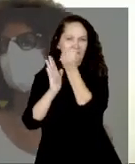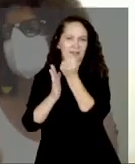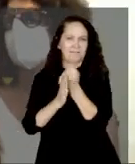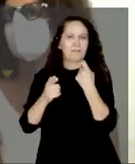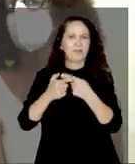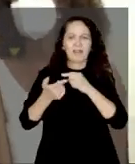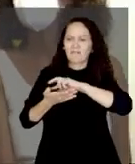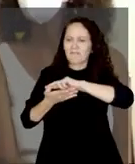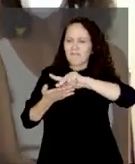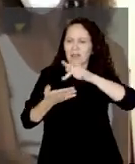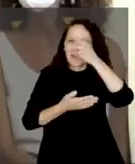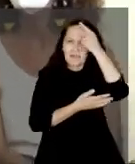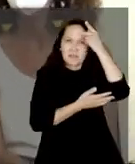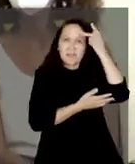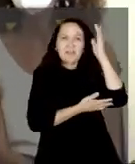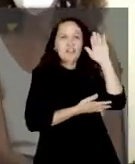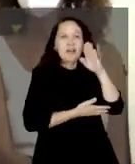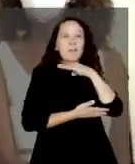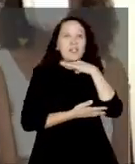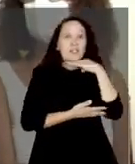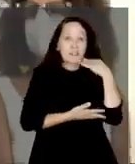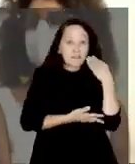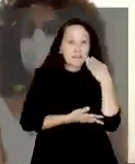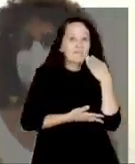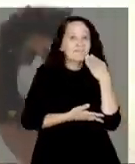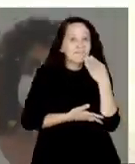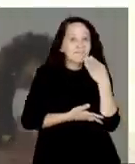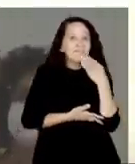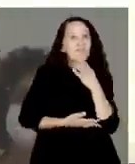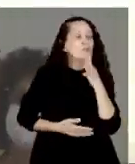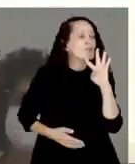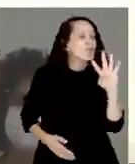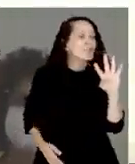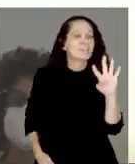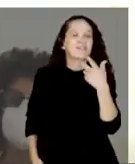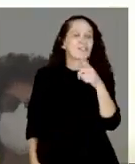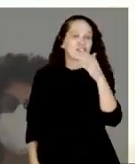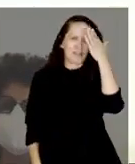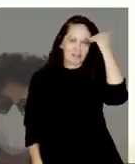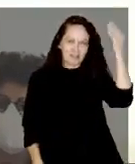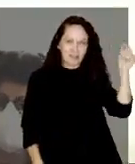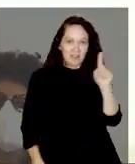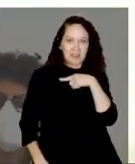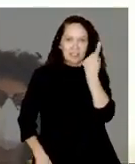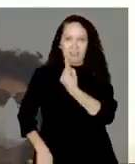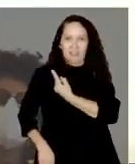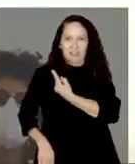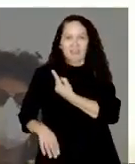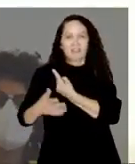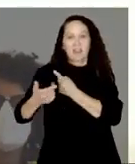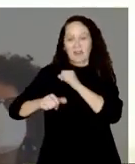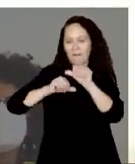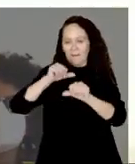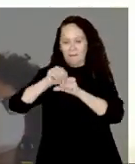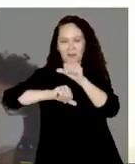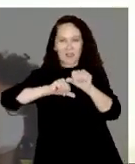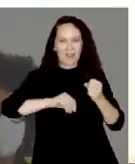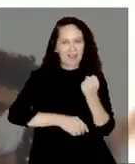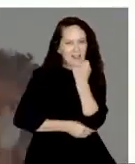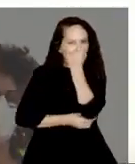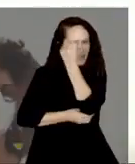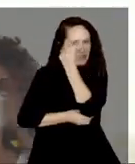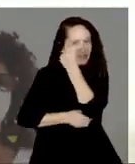caras que o mataram ele, porque nós precisamos valorizar é a razão pela qual ele morreu nesse país.